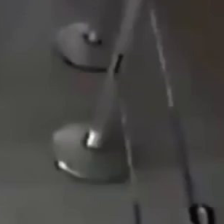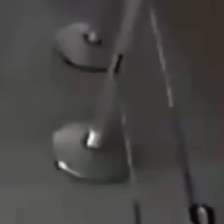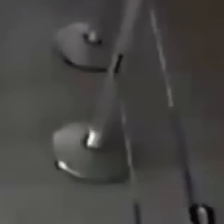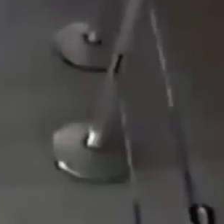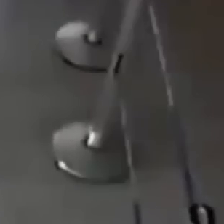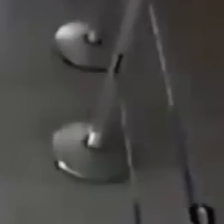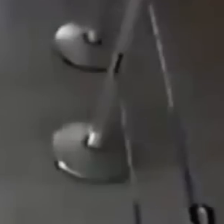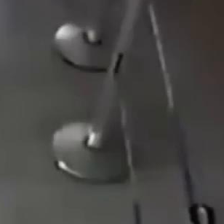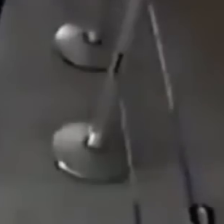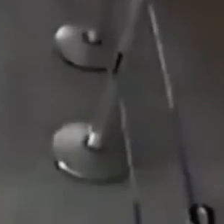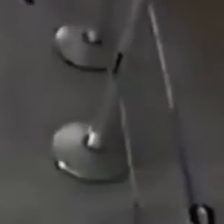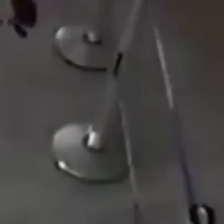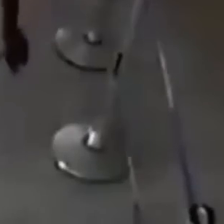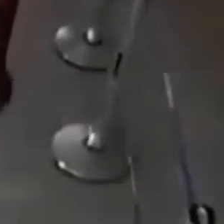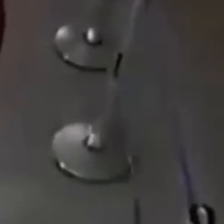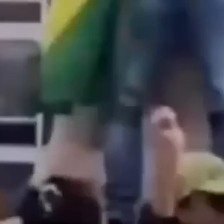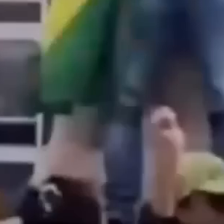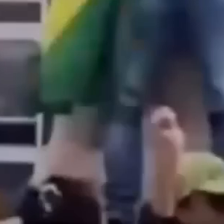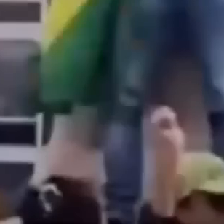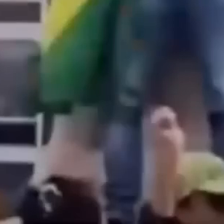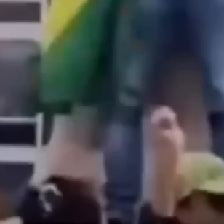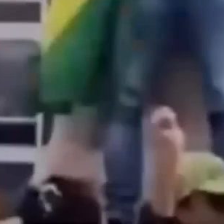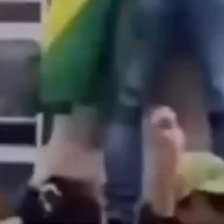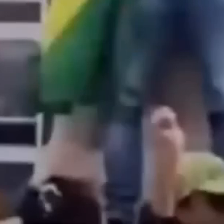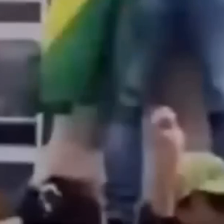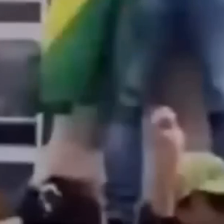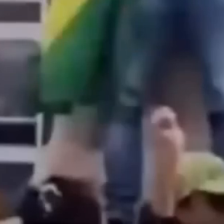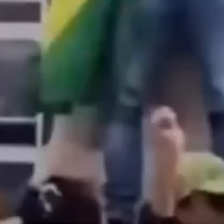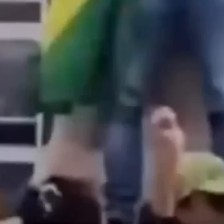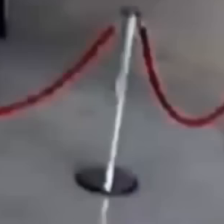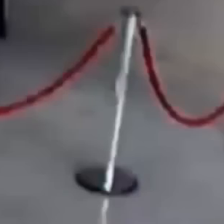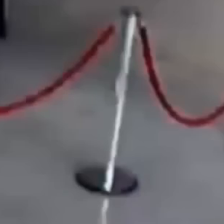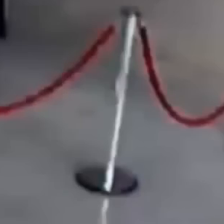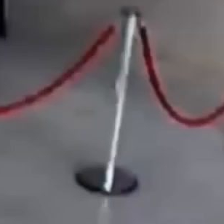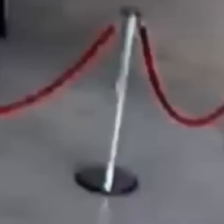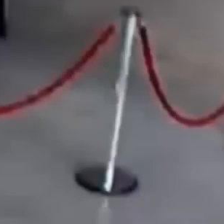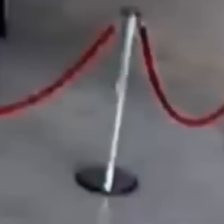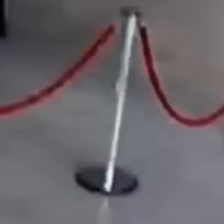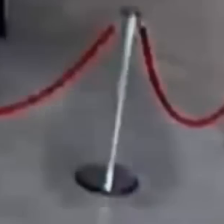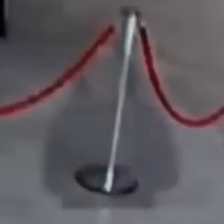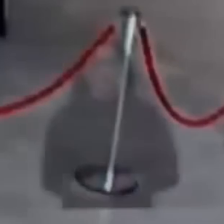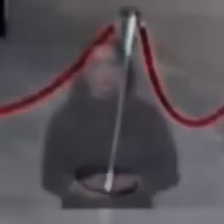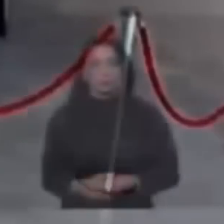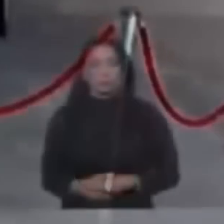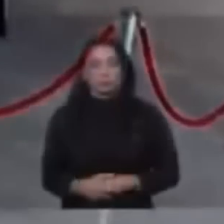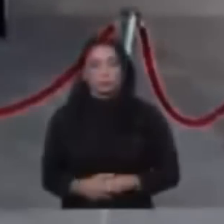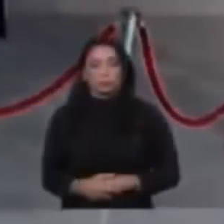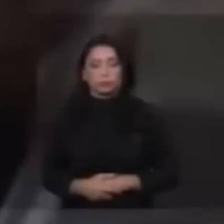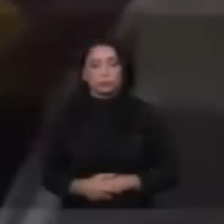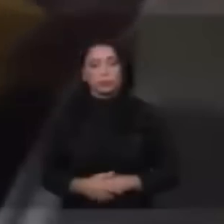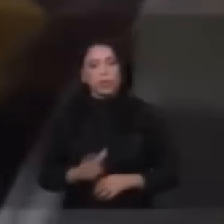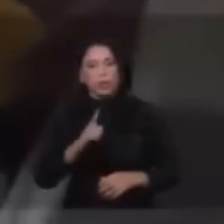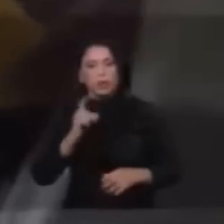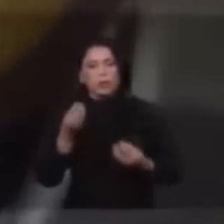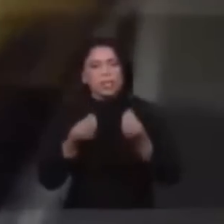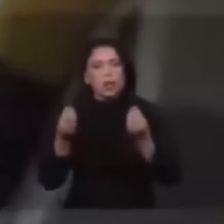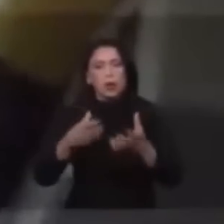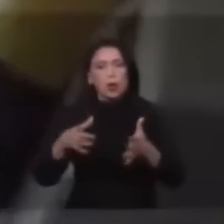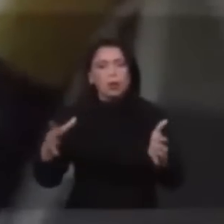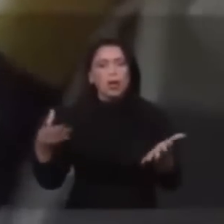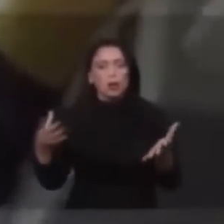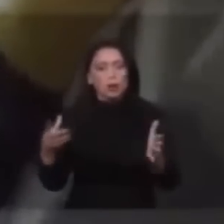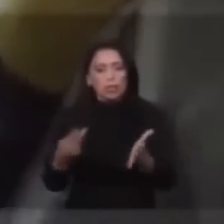perdeu não há necessidade é de escrever cada uma das condutas porque as condutas são da